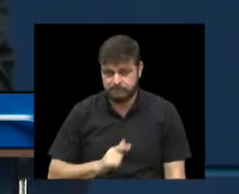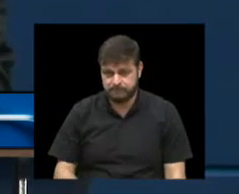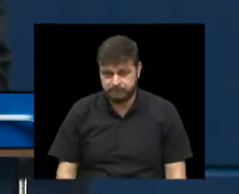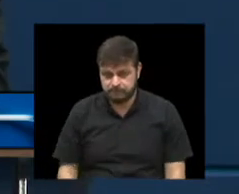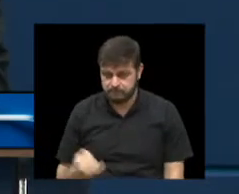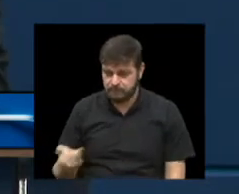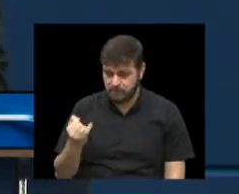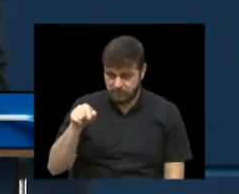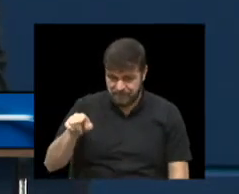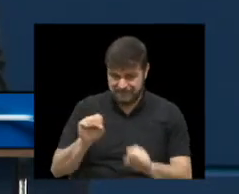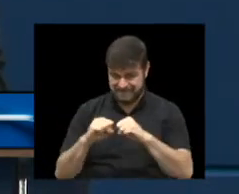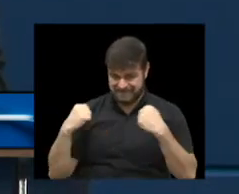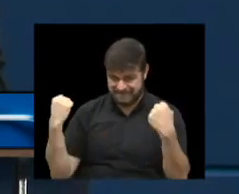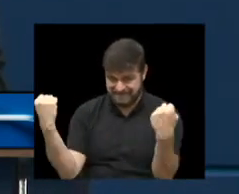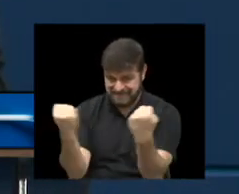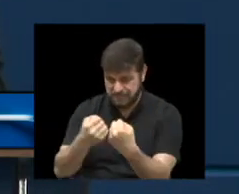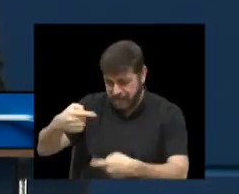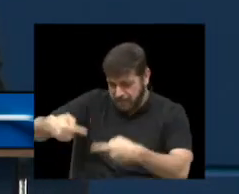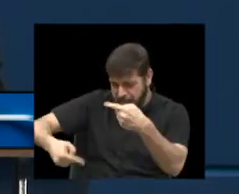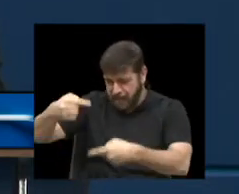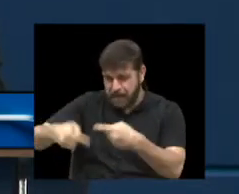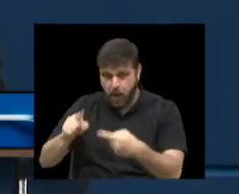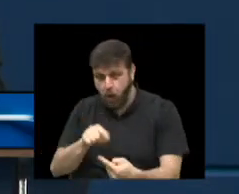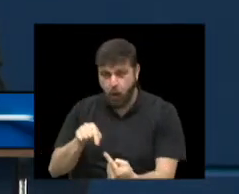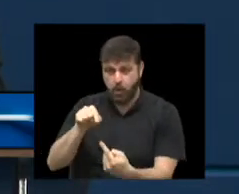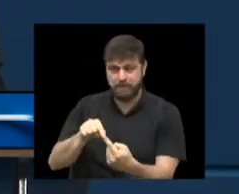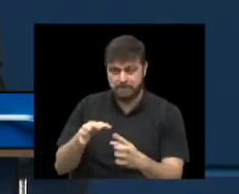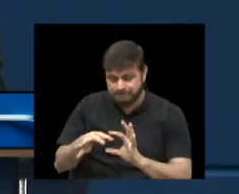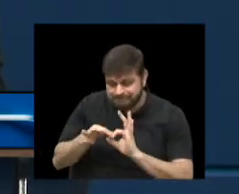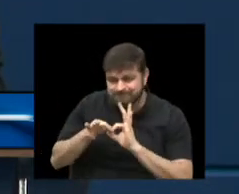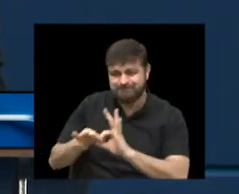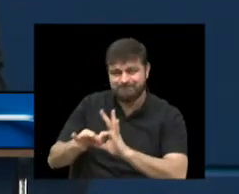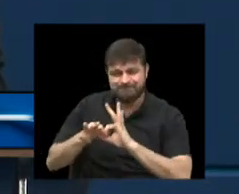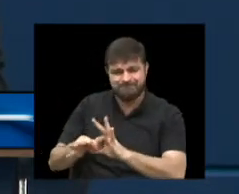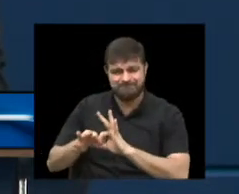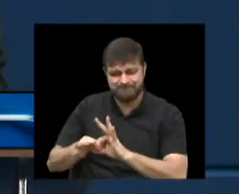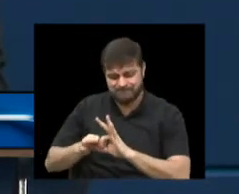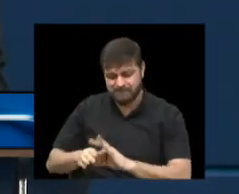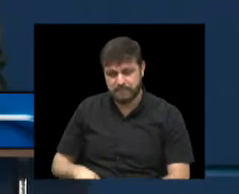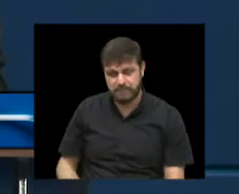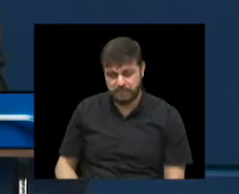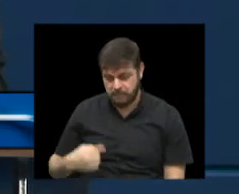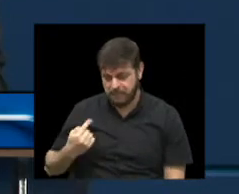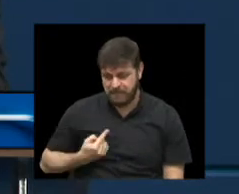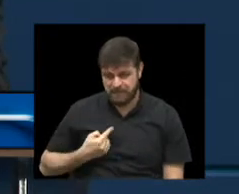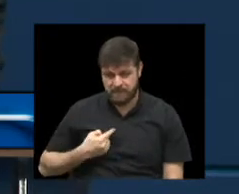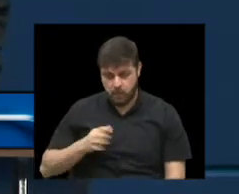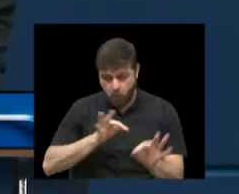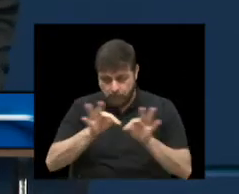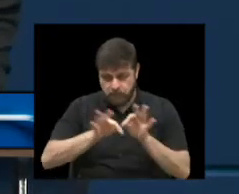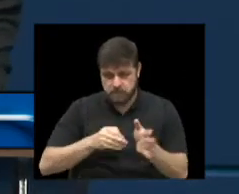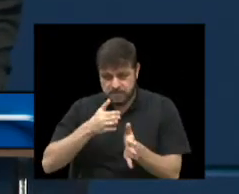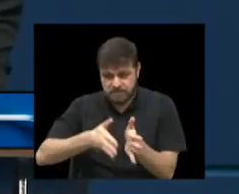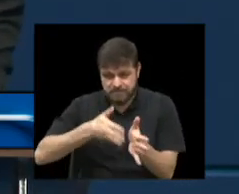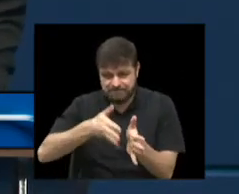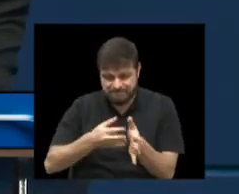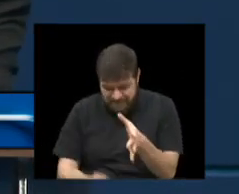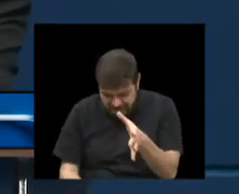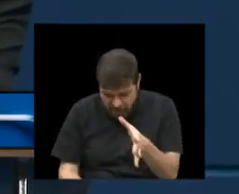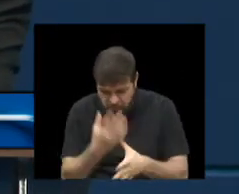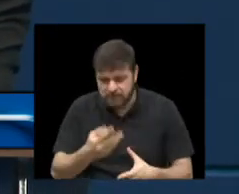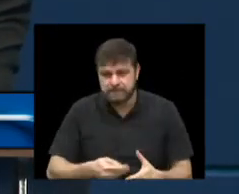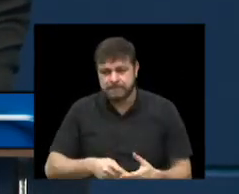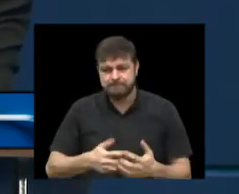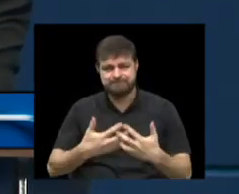encontros e seminários buscam unir forças para que este importante projeto do trem venha se concretizar.